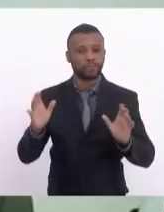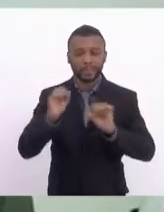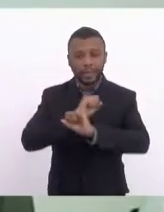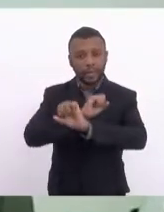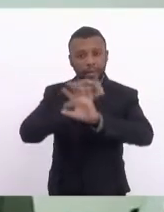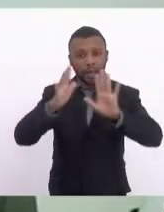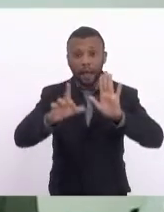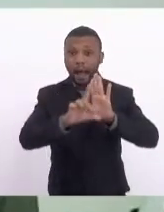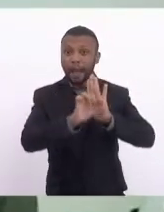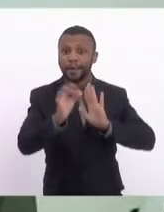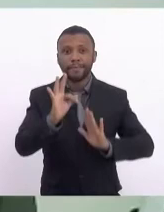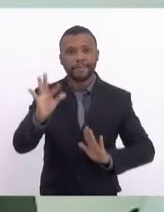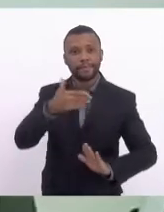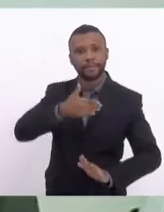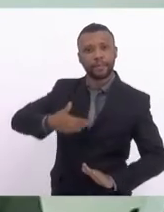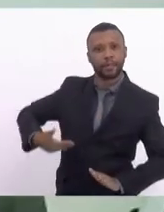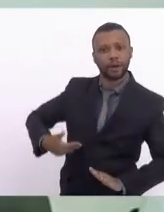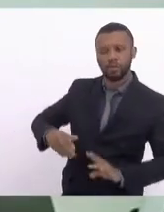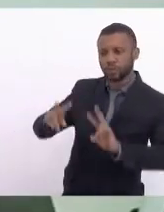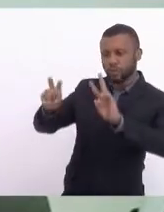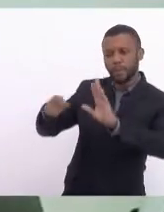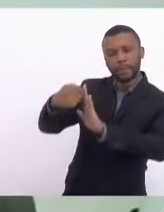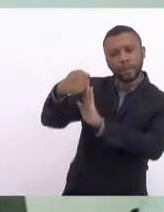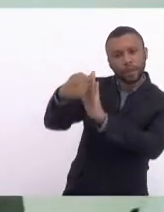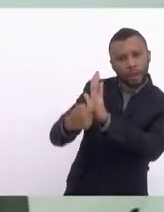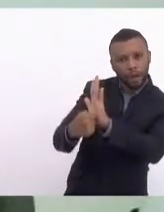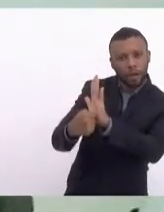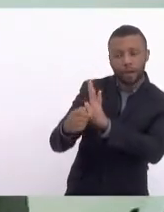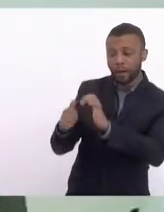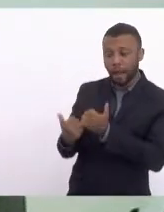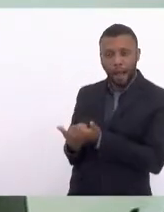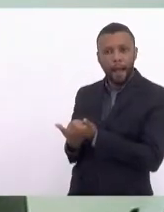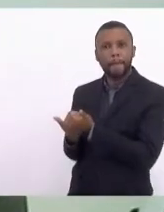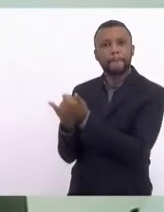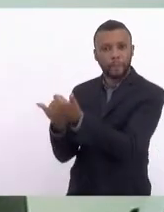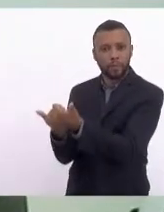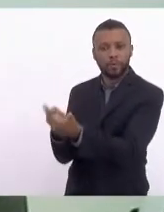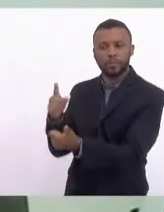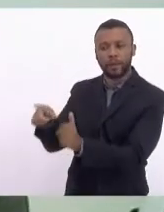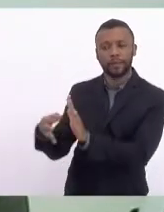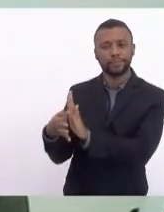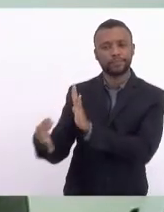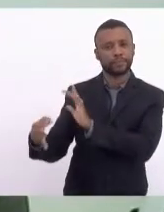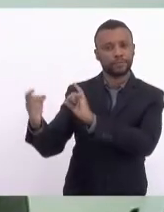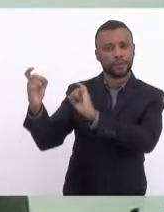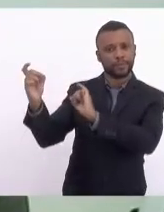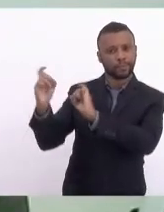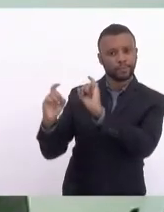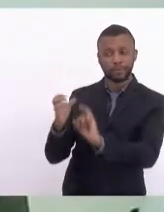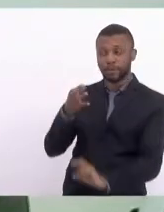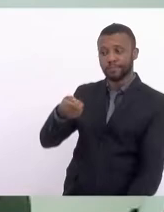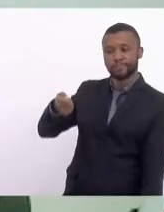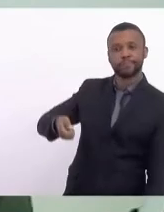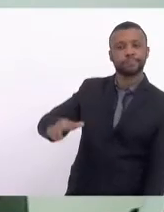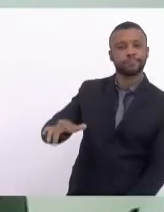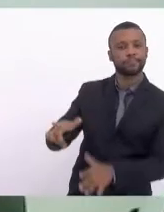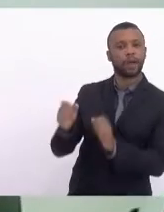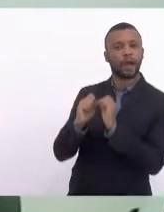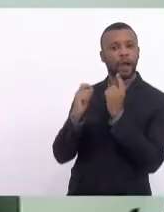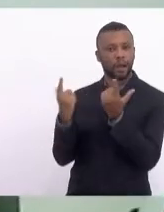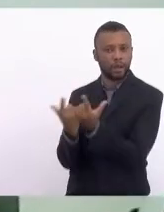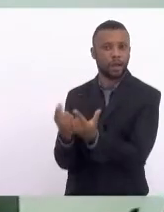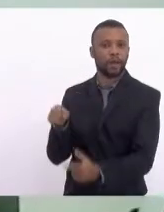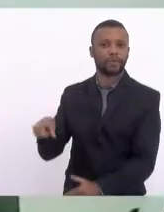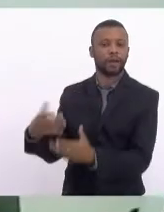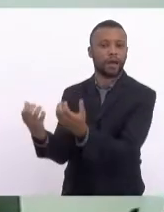lei federal sobre essa matéria dá todo o apoio à posição que a Assembleia tomou. E, finalmente,